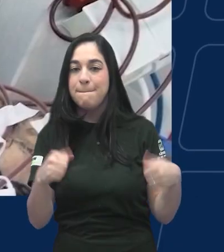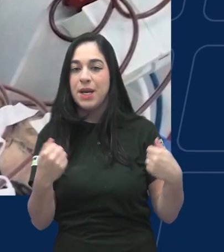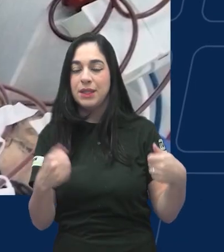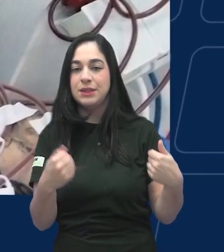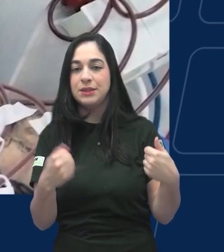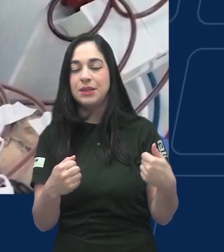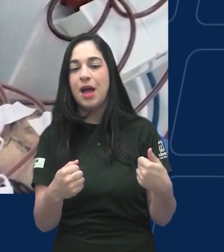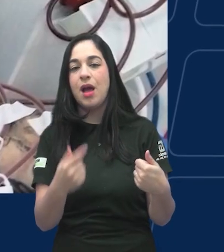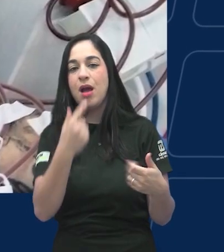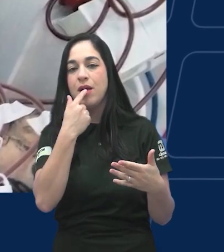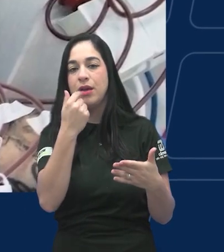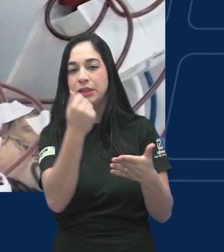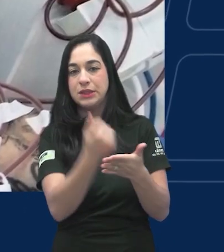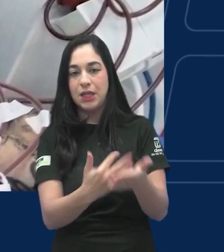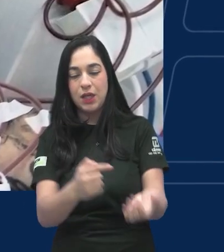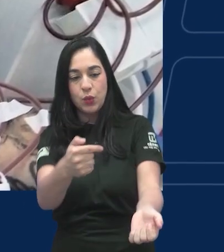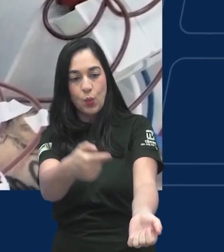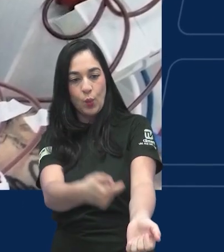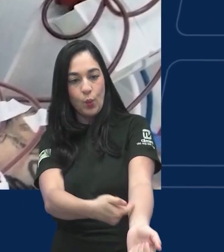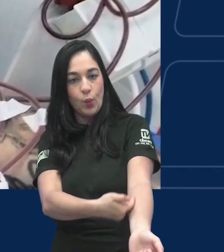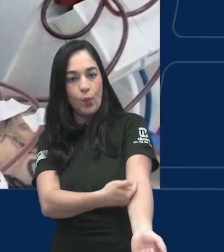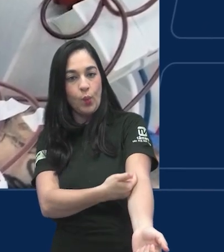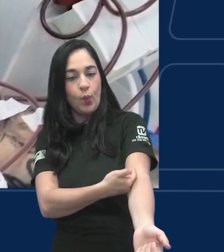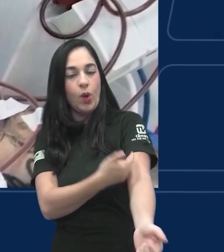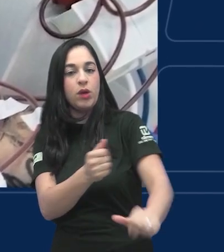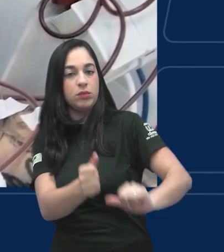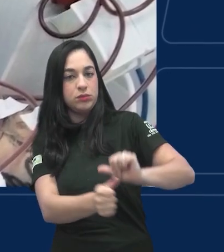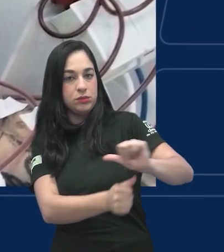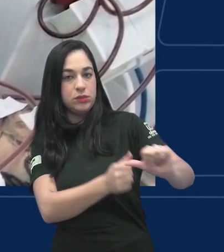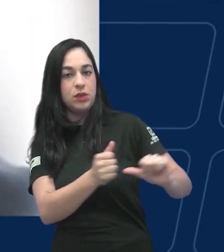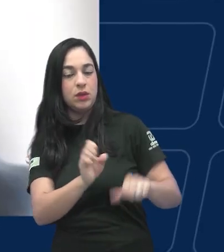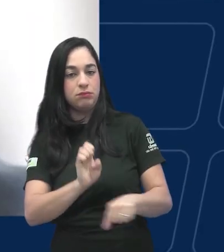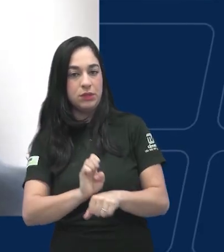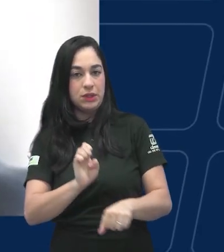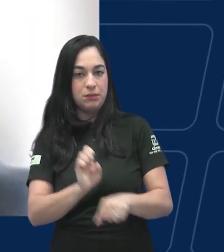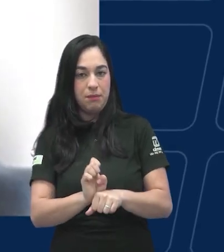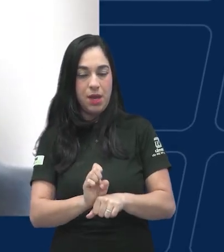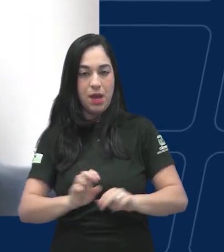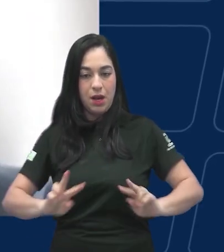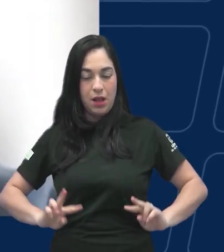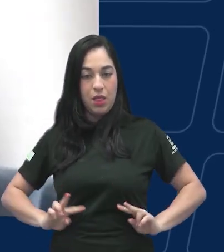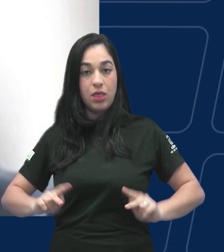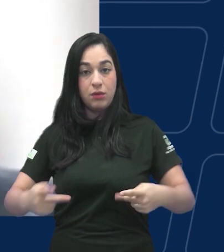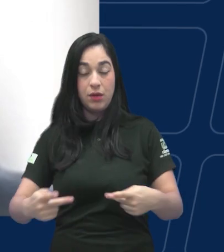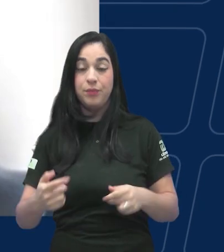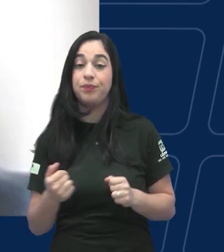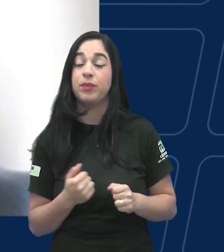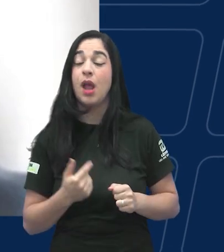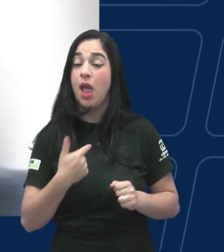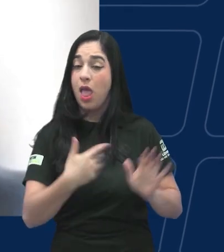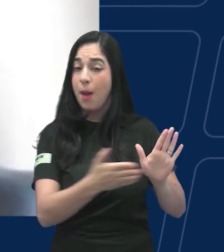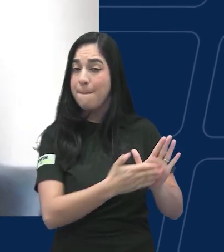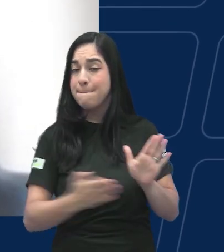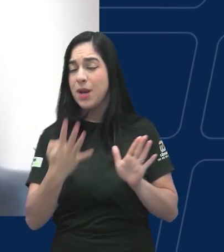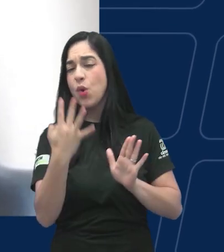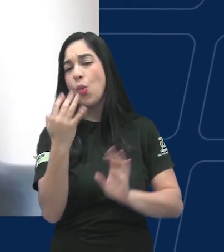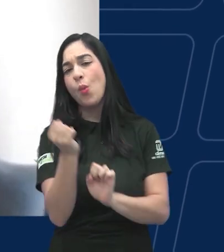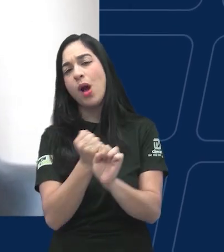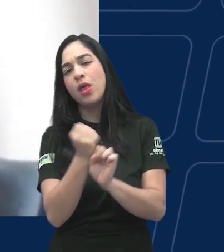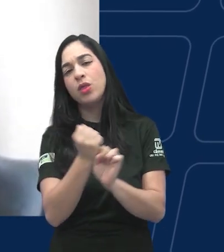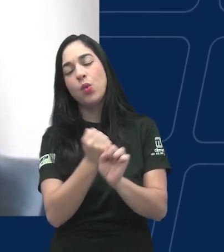fazer hemodiálise enquanto aguardava por um transplante. Eu fiquei fazendo a hemodiálise por 4